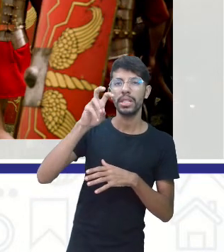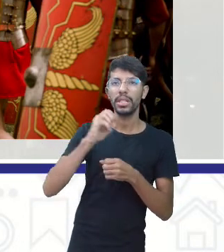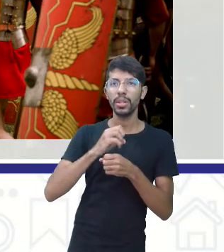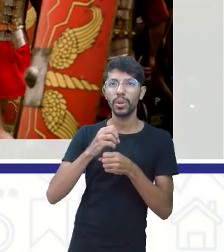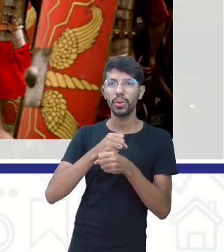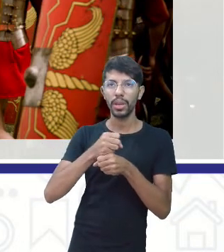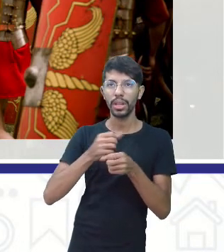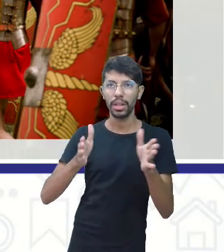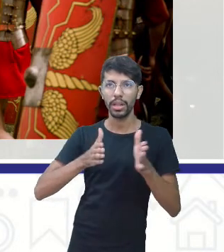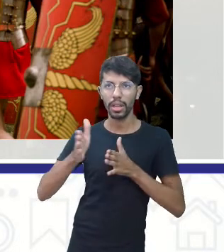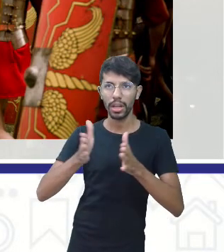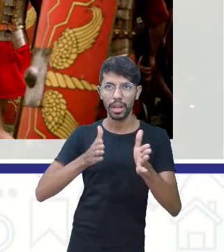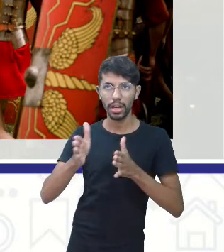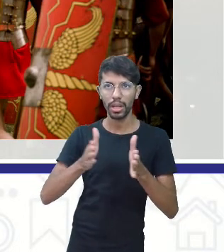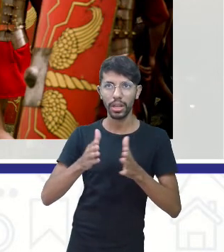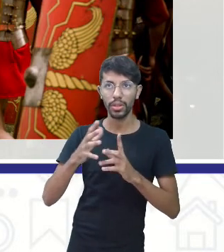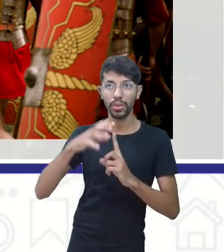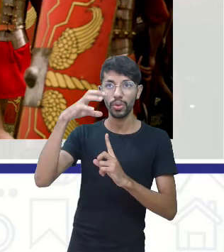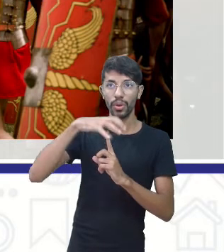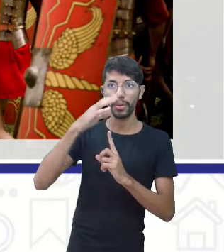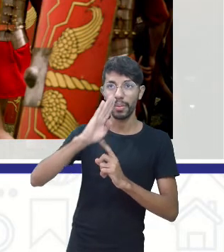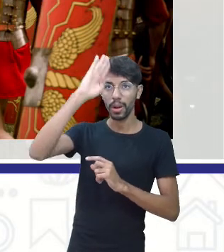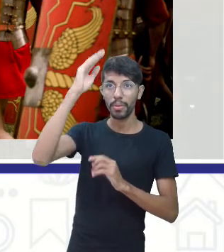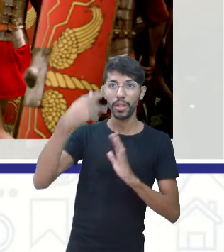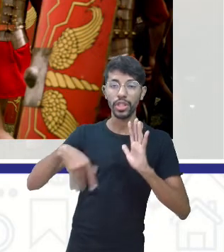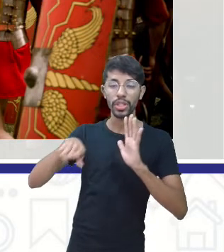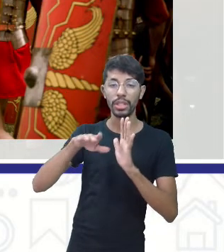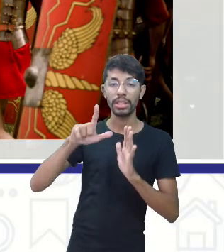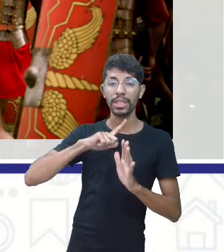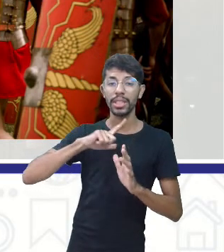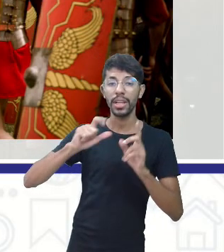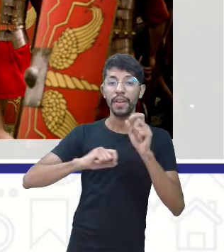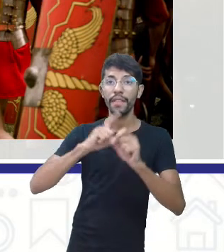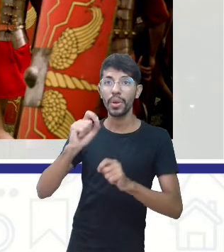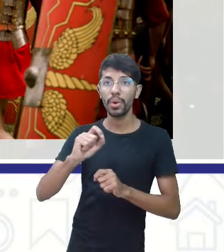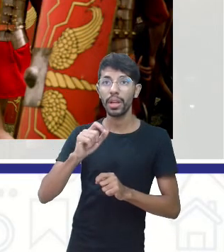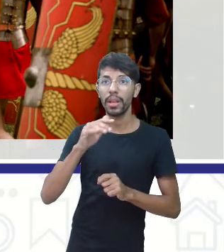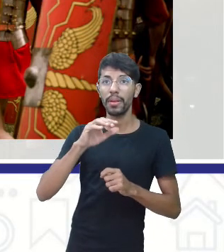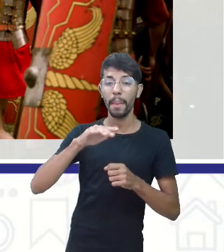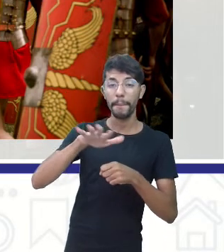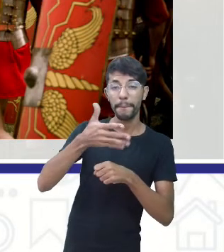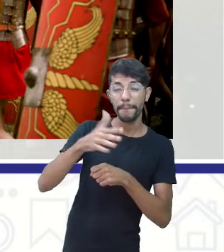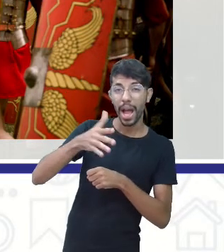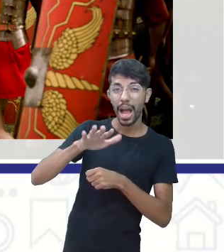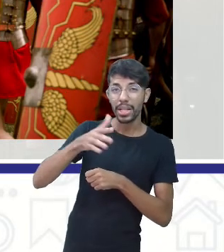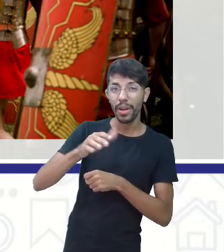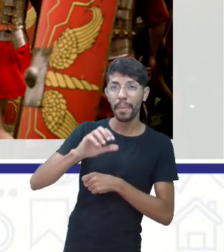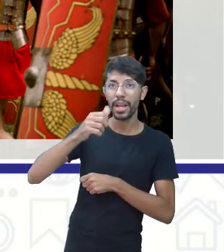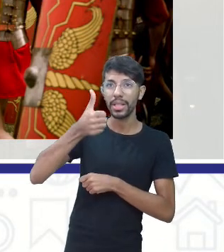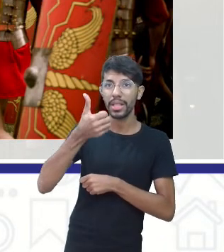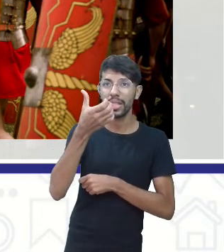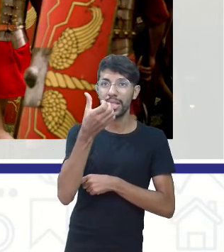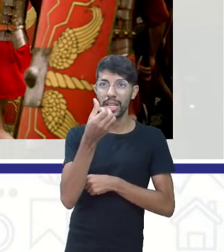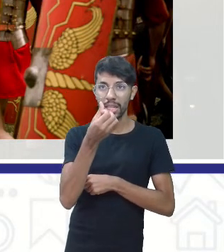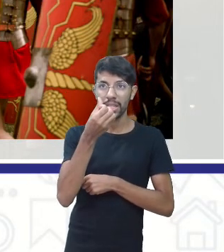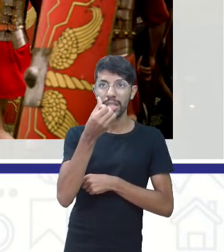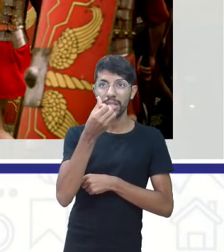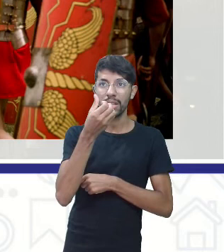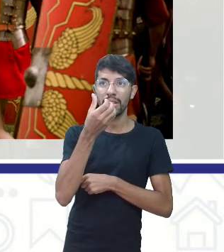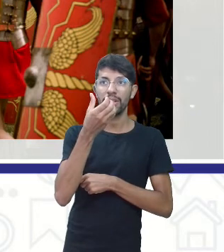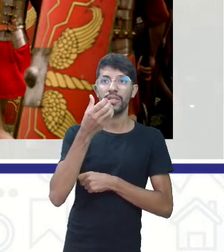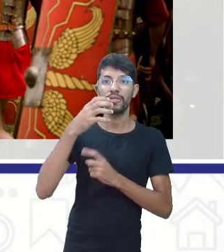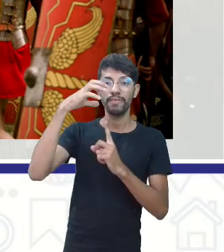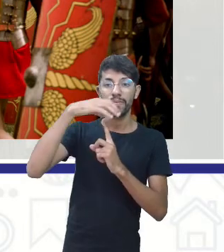Romano, em 50 anos o Império Romano chegou a ter 16 imperadores. E a maioria deles foi